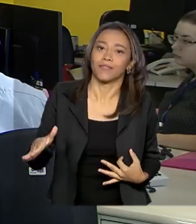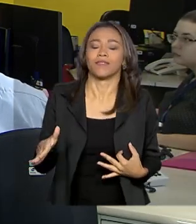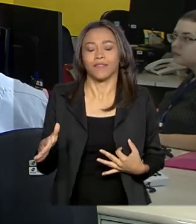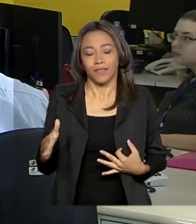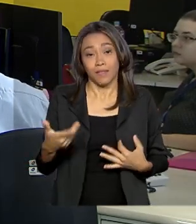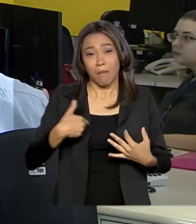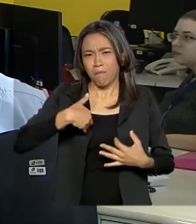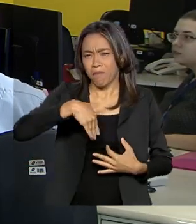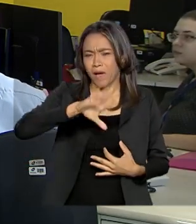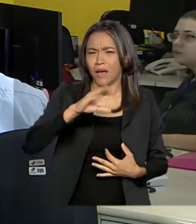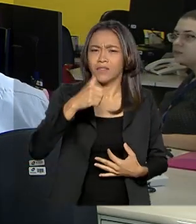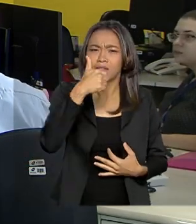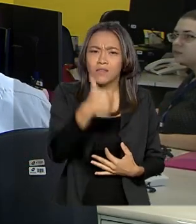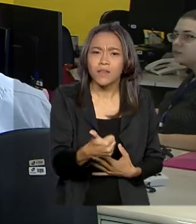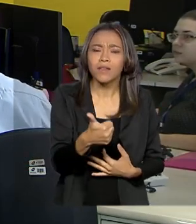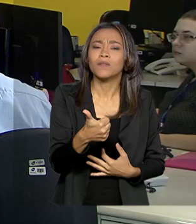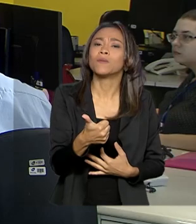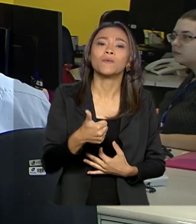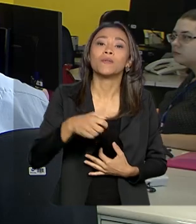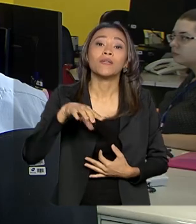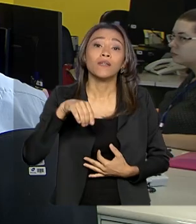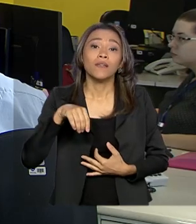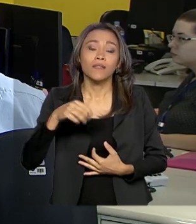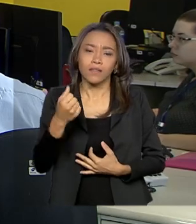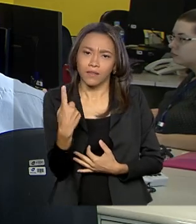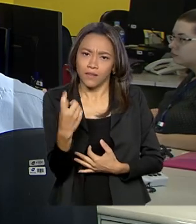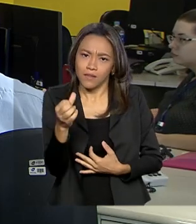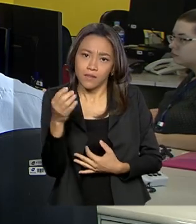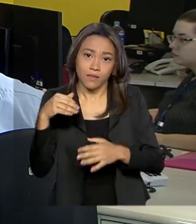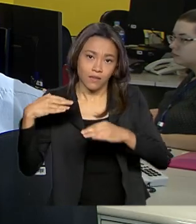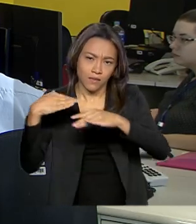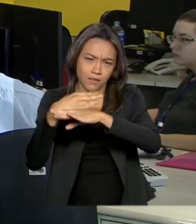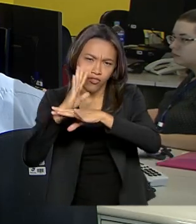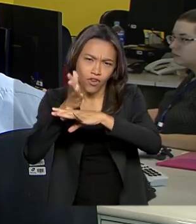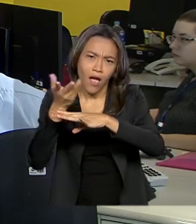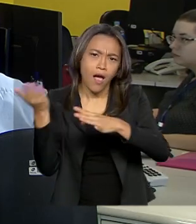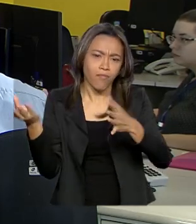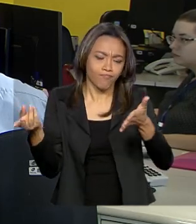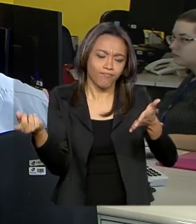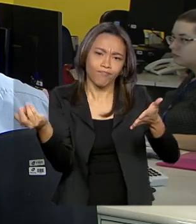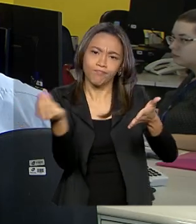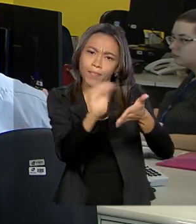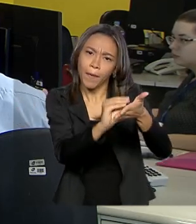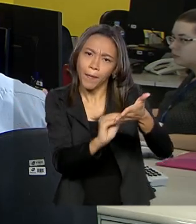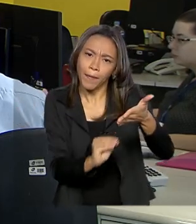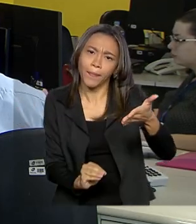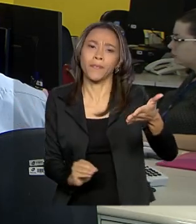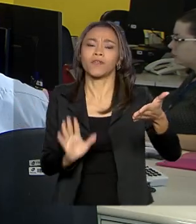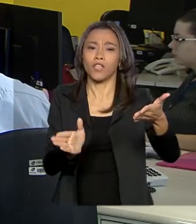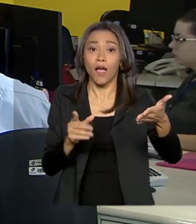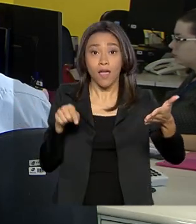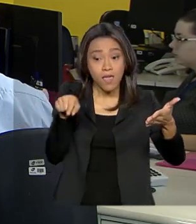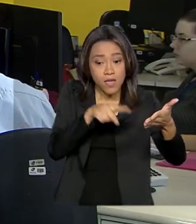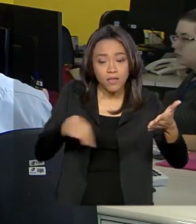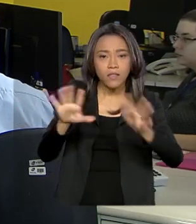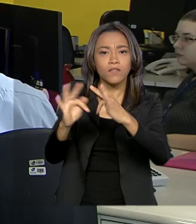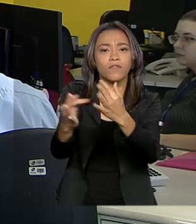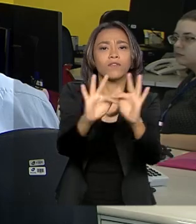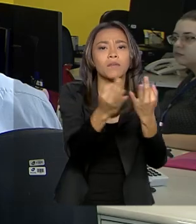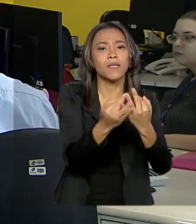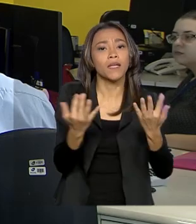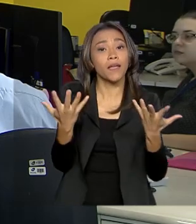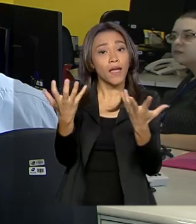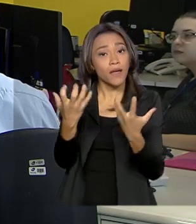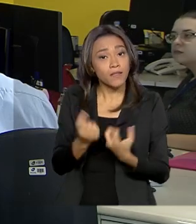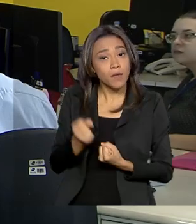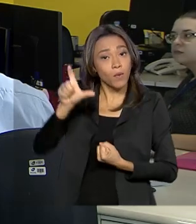mais de 166 cidades concluíram o processo de inclusão. Essa é uma ação voltada para as famílias que recebem o benefício do